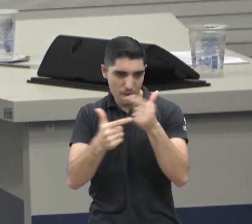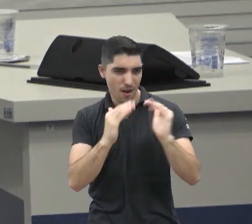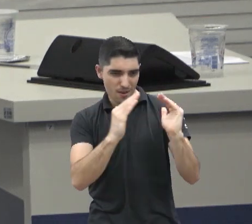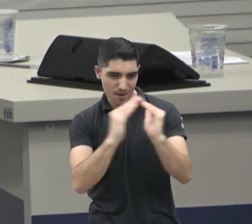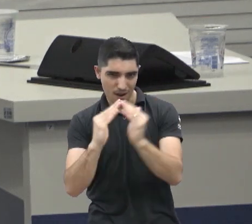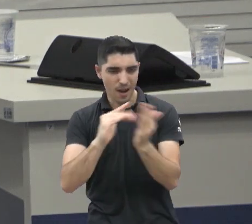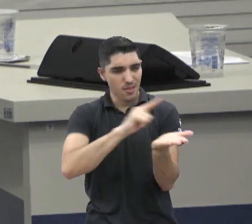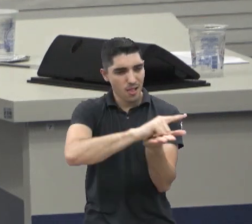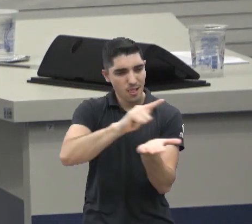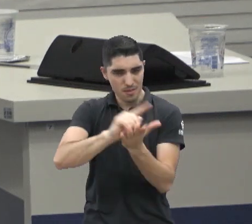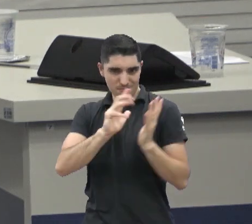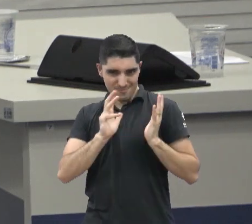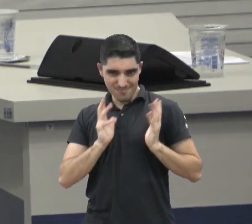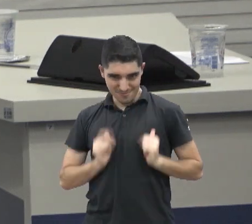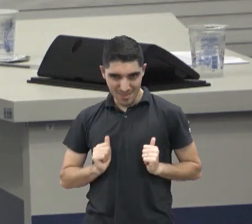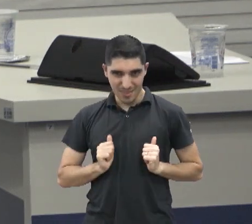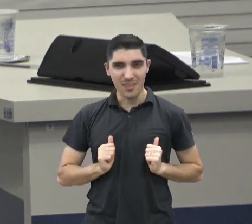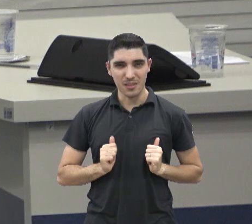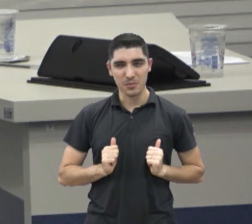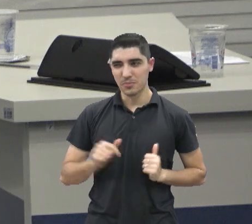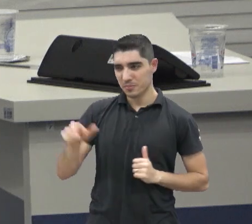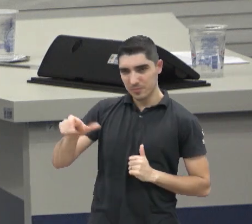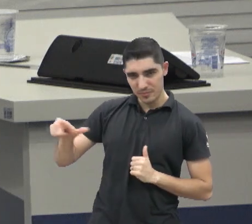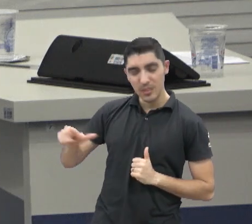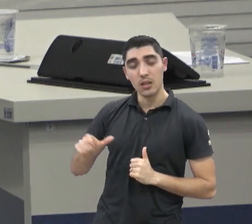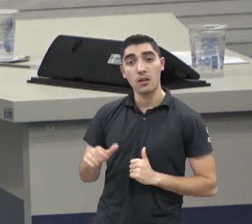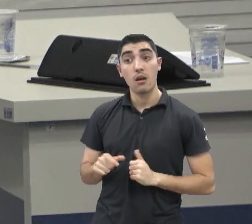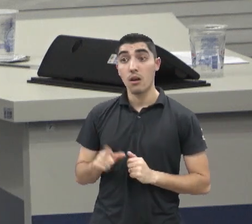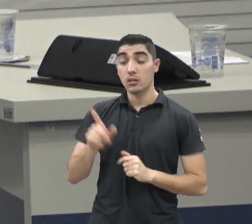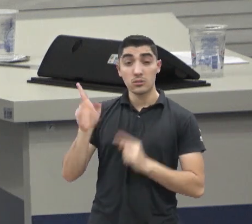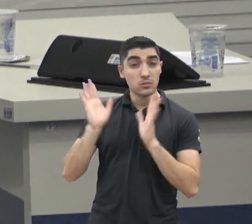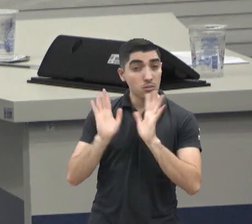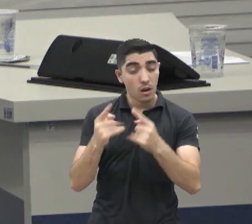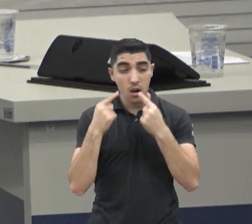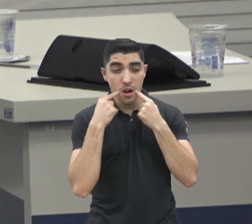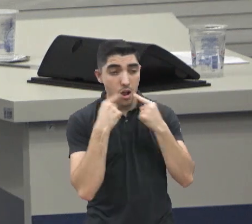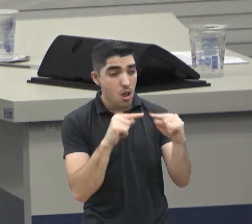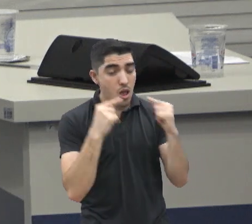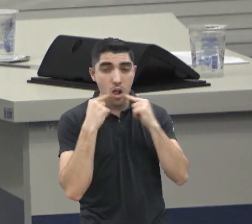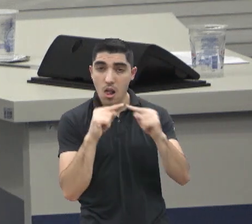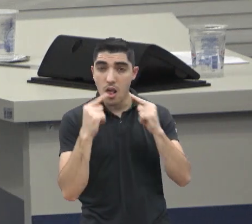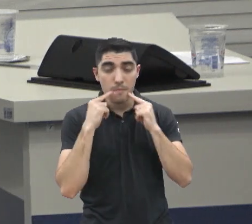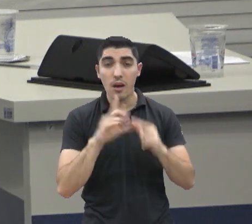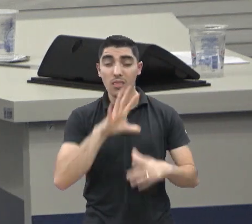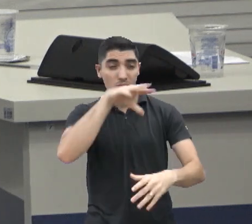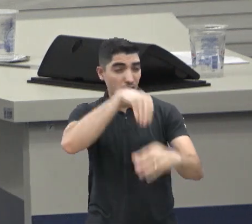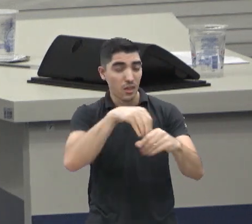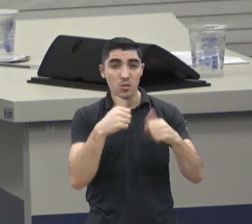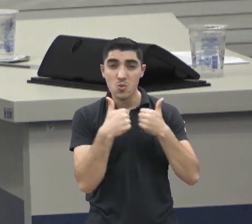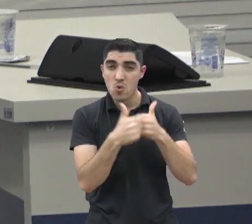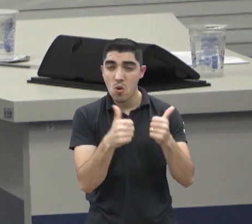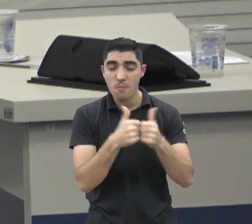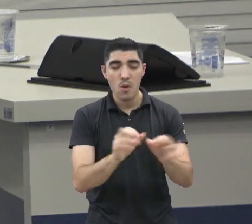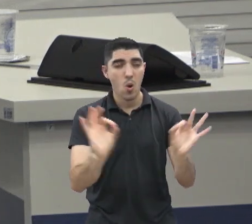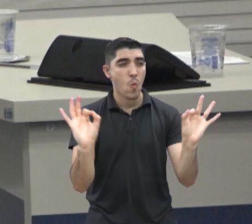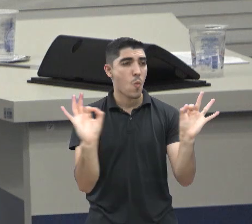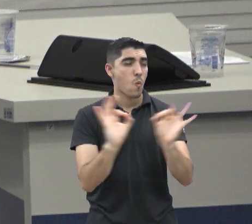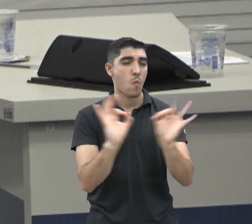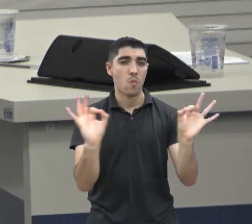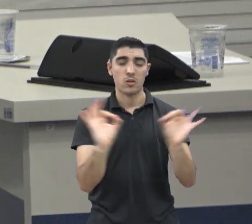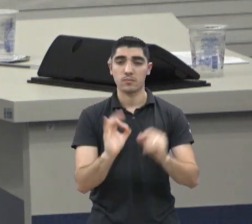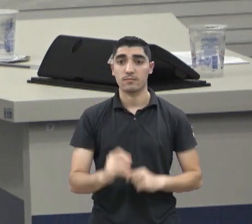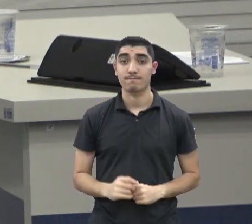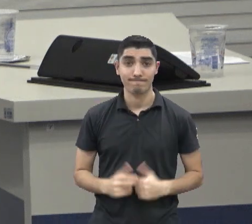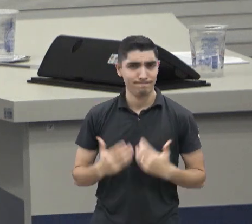Dulce Rita, a situação caótica que elas estão vivendo no transporte. E é inadmissível